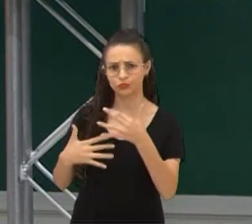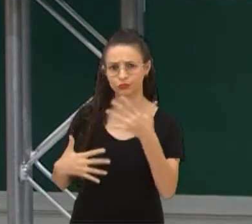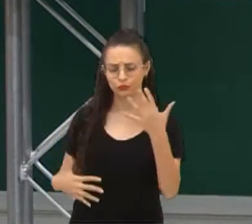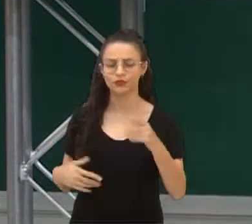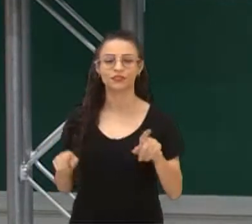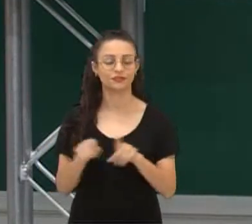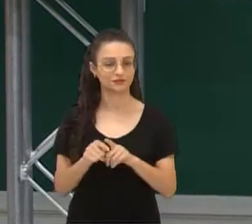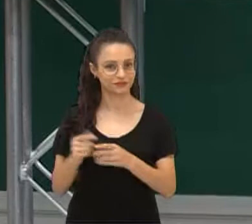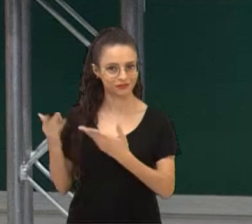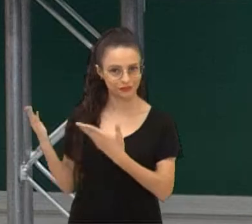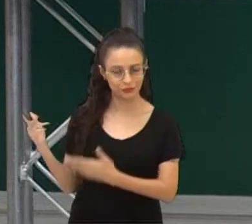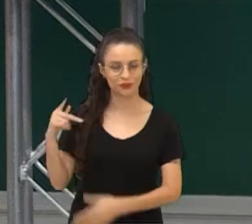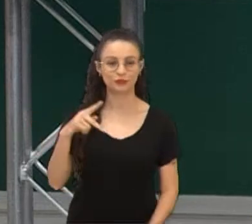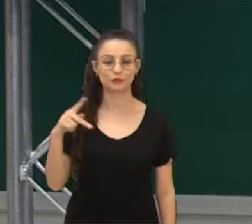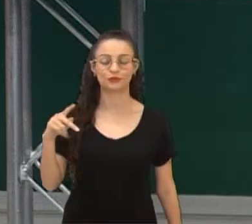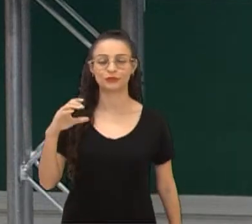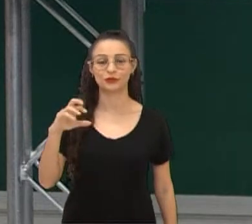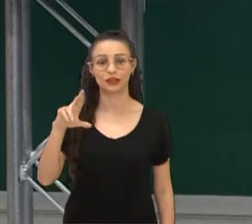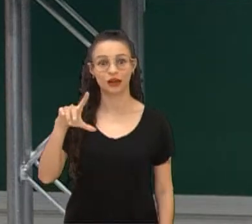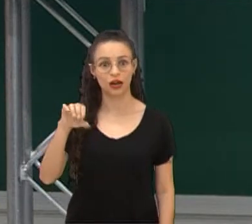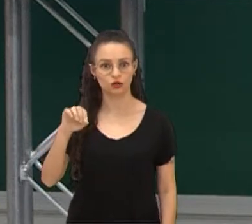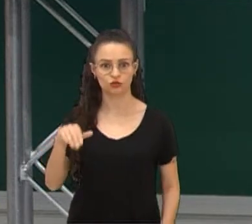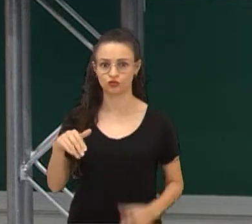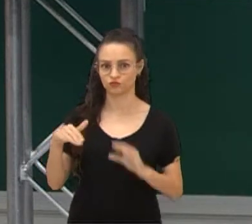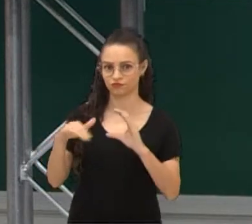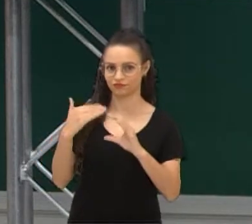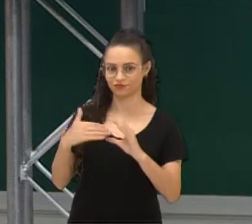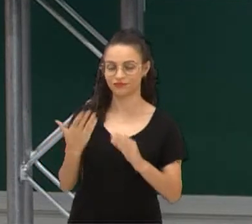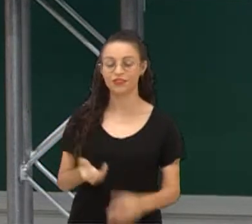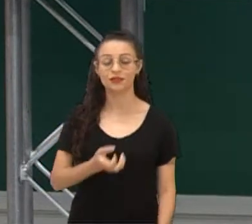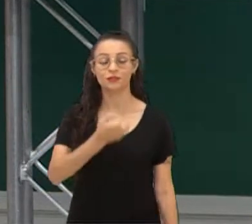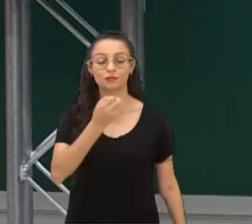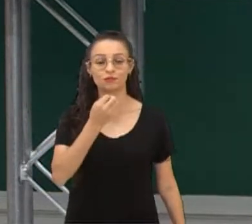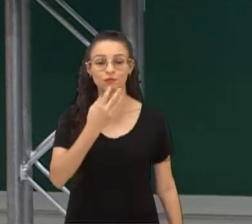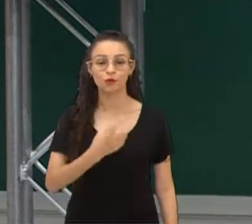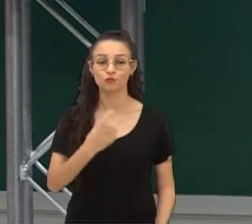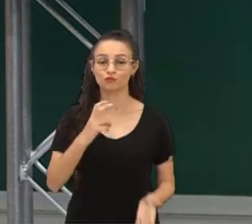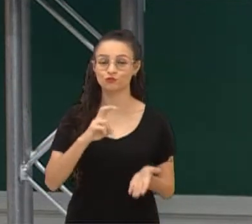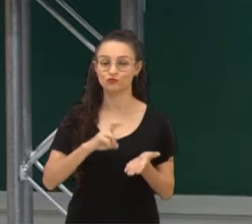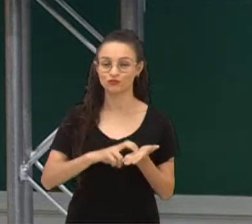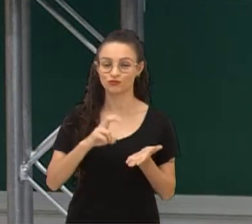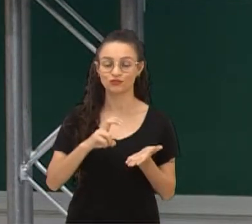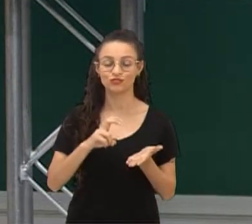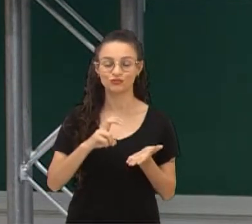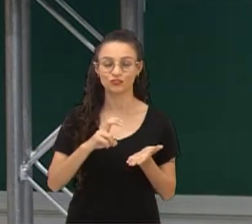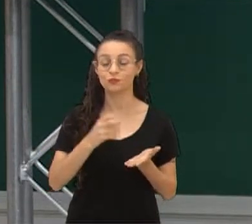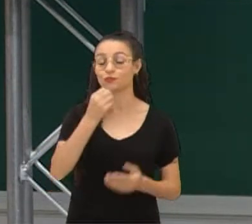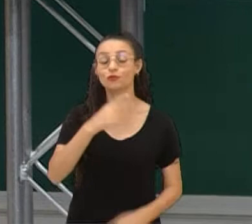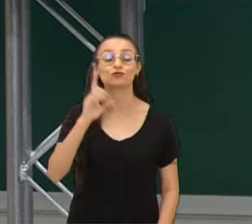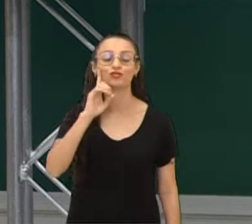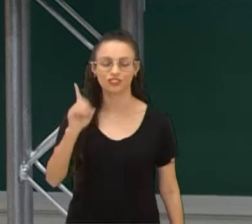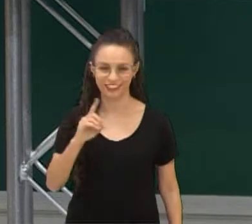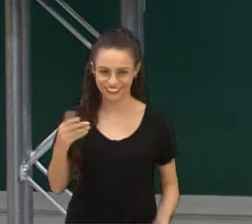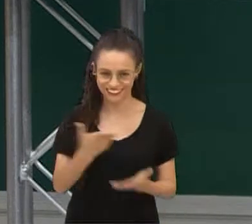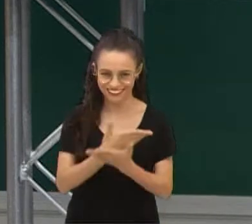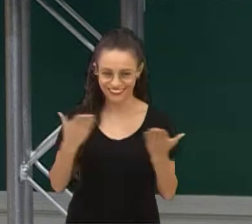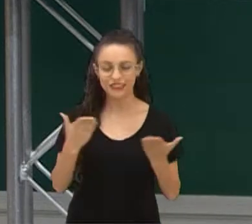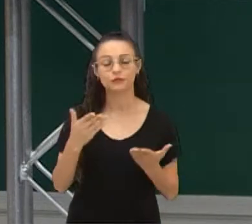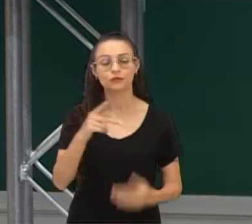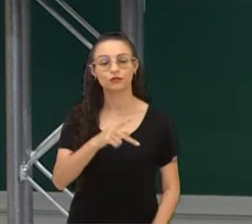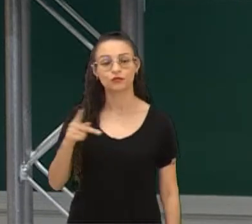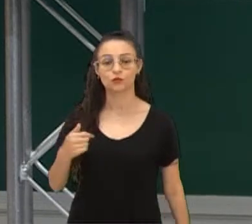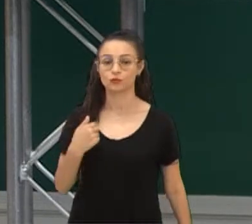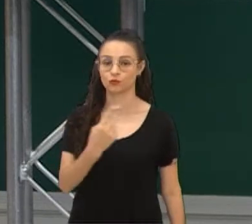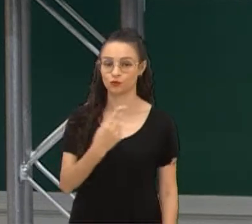E também eu disse a Carlos vou começar lendo aqui quando eu moro em pinchers água plural aqui não nome é